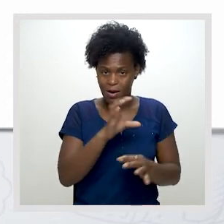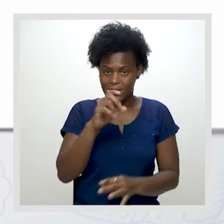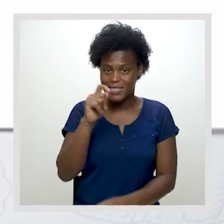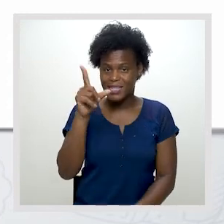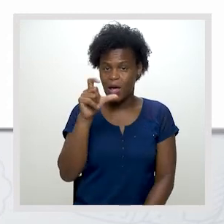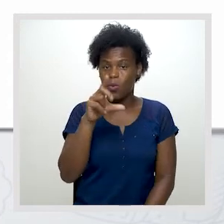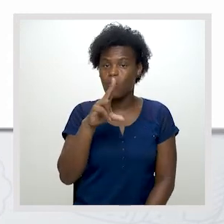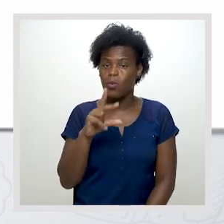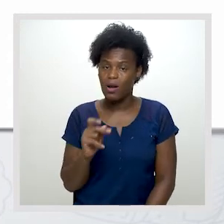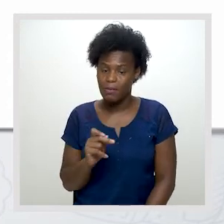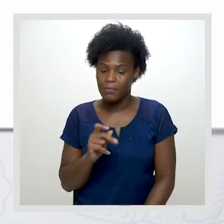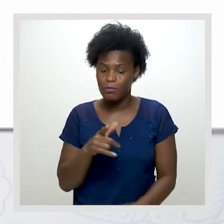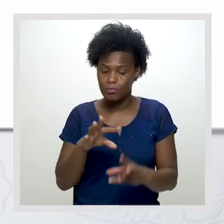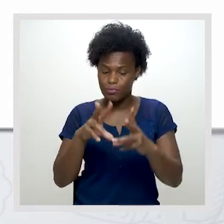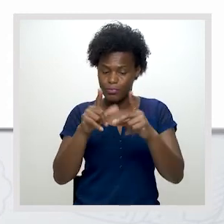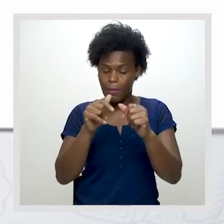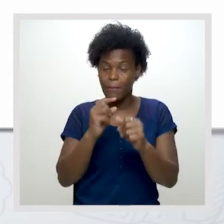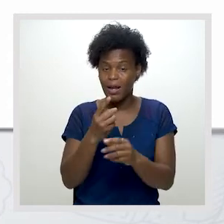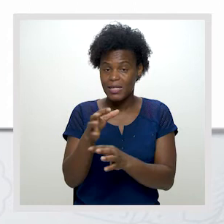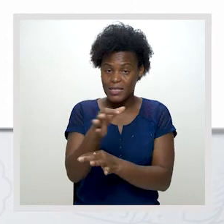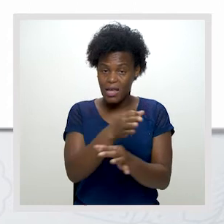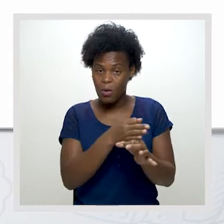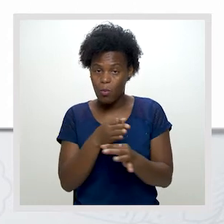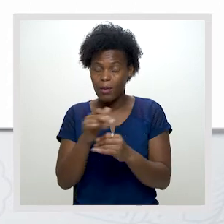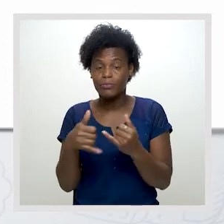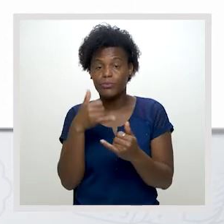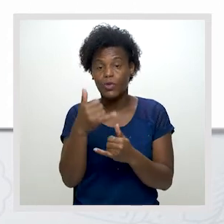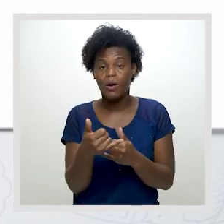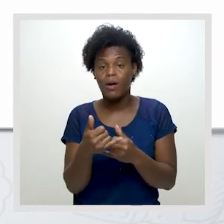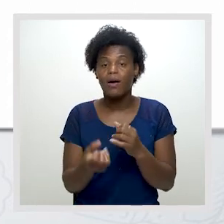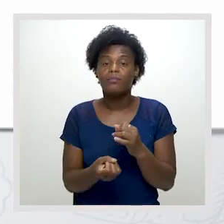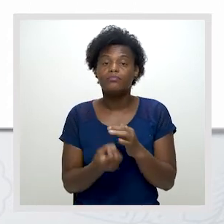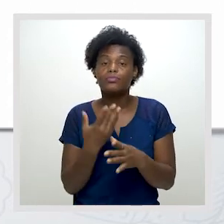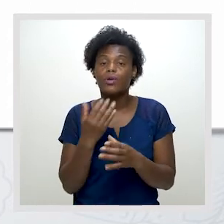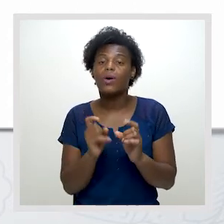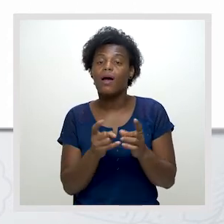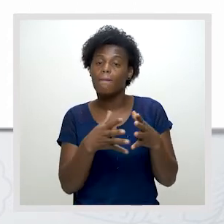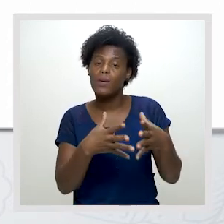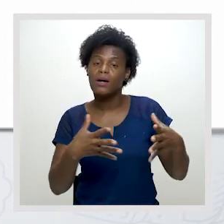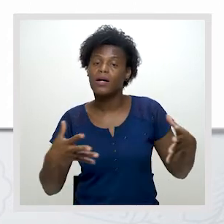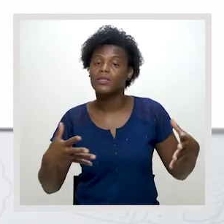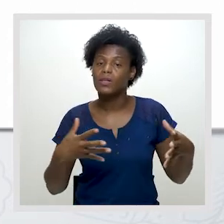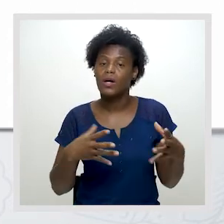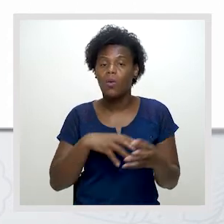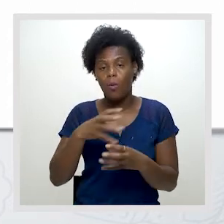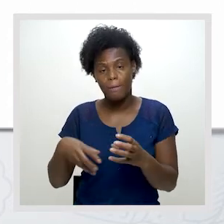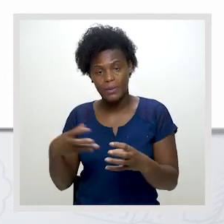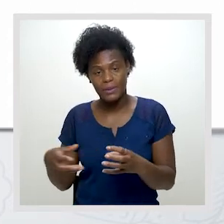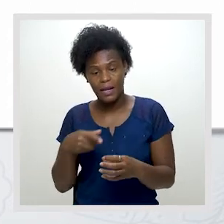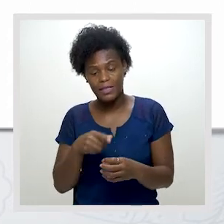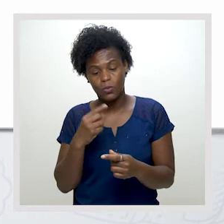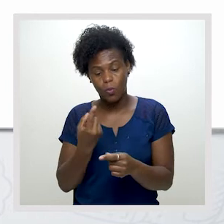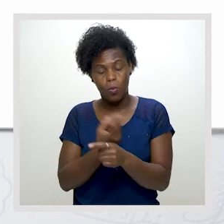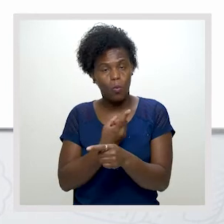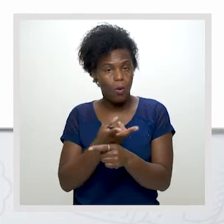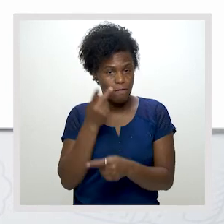para unicelulares e multicelulares, daí é que veio o quê? O aumento da complexidade desses seres